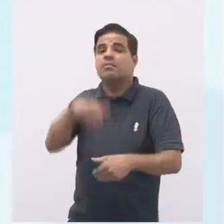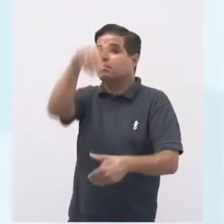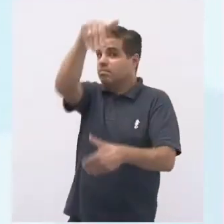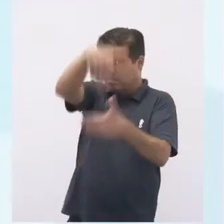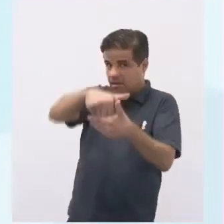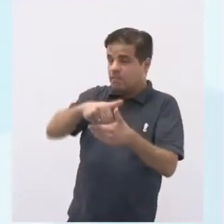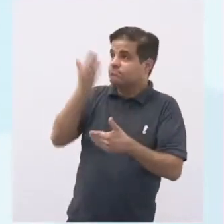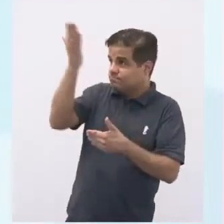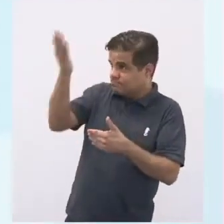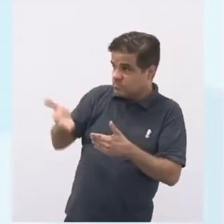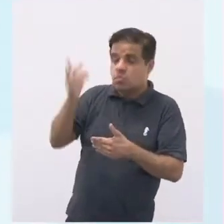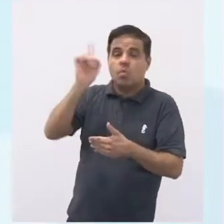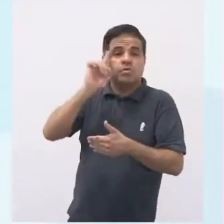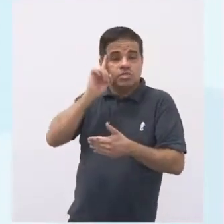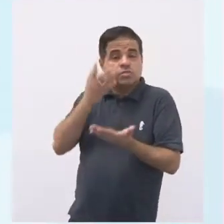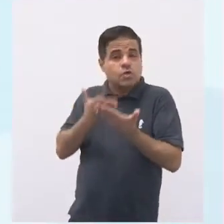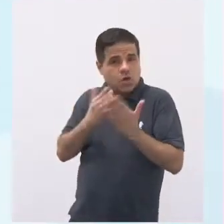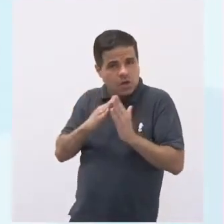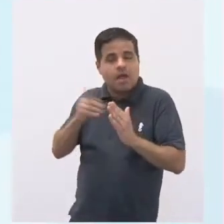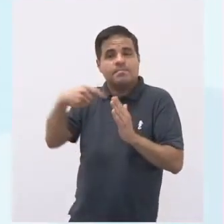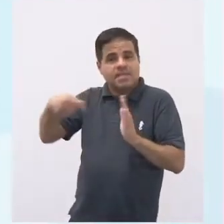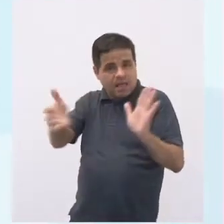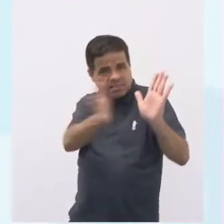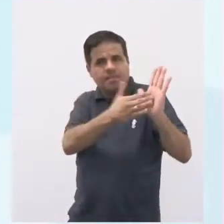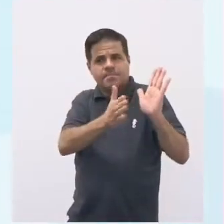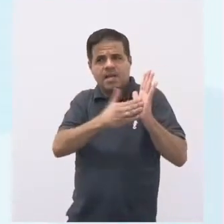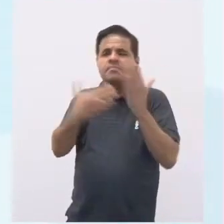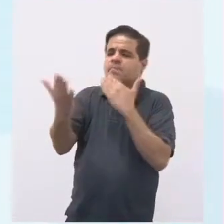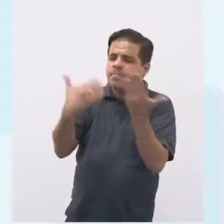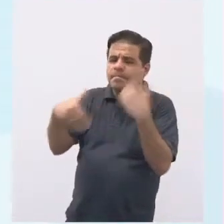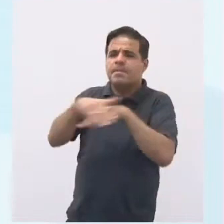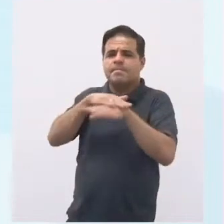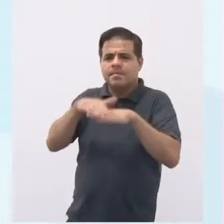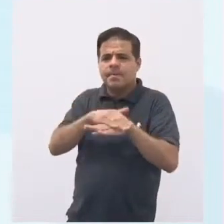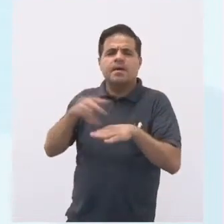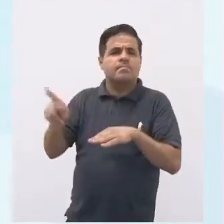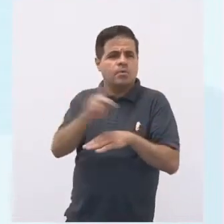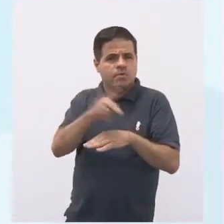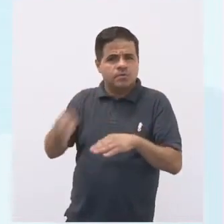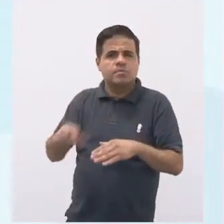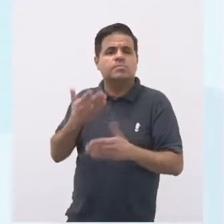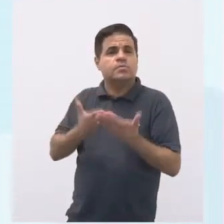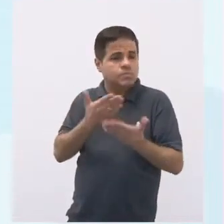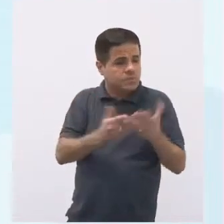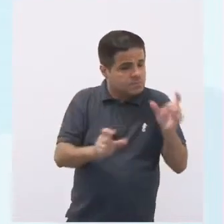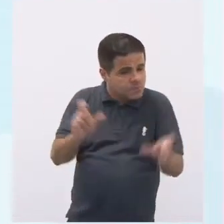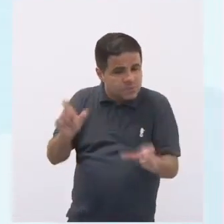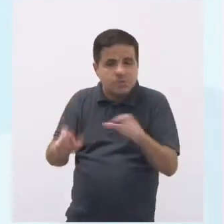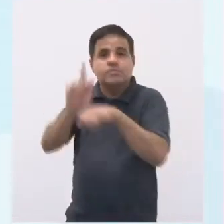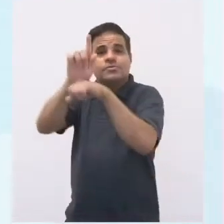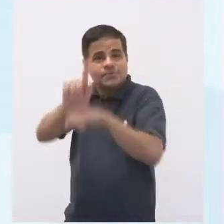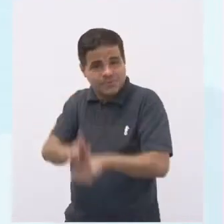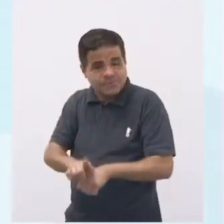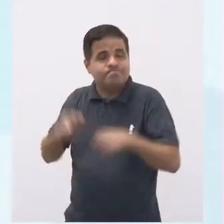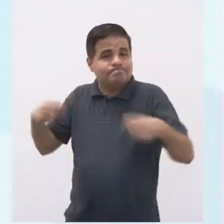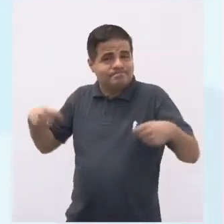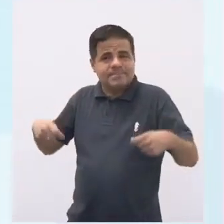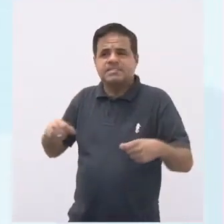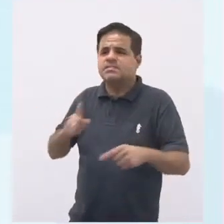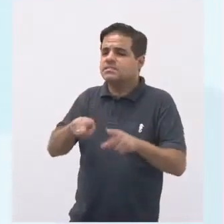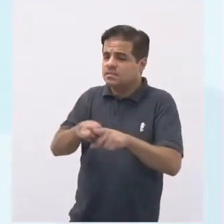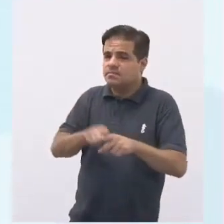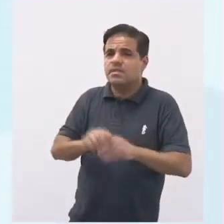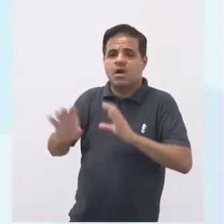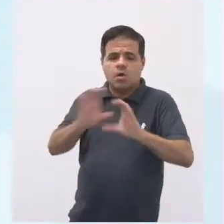dentro desse cotidiano escolar, a gente deve estabelecer o diálogo entre os professores, os estudantes, os gestores, né,